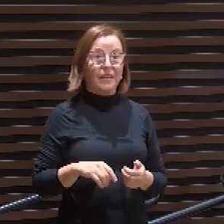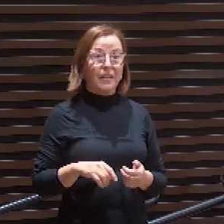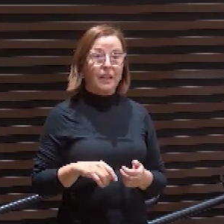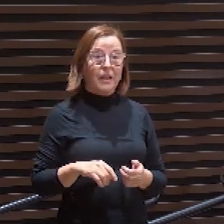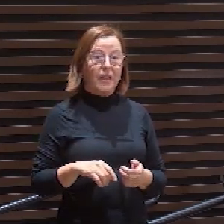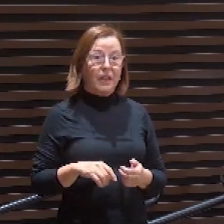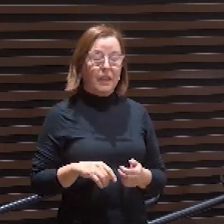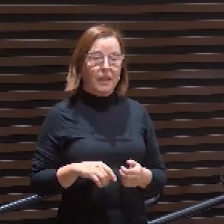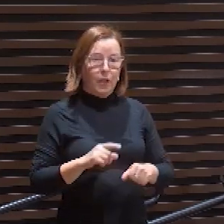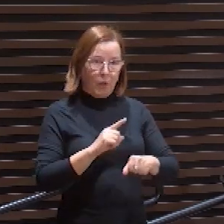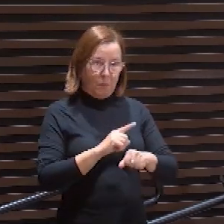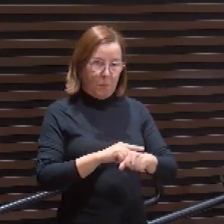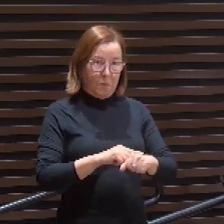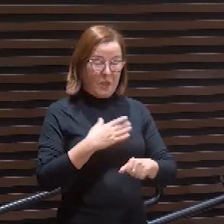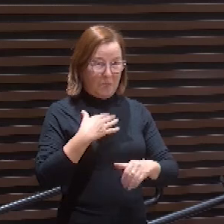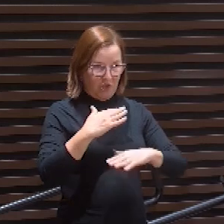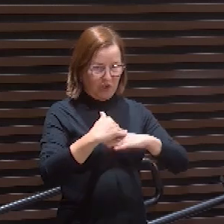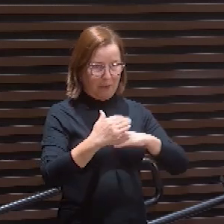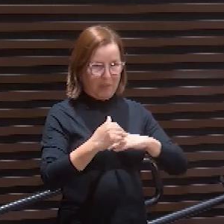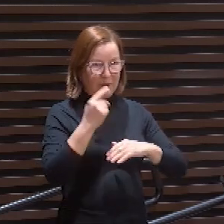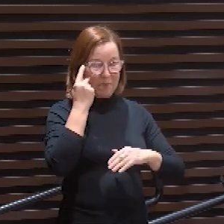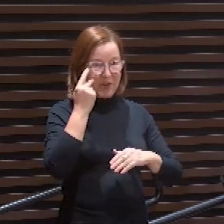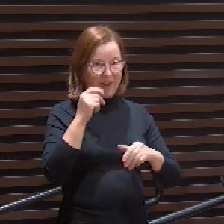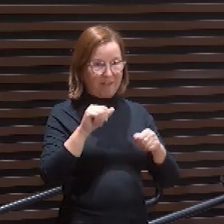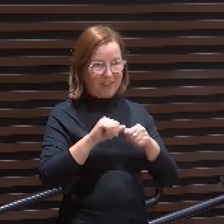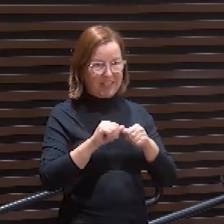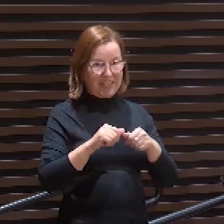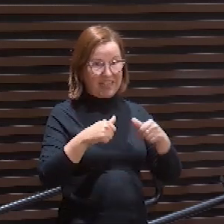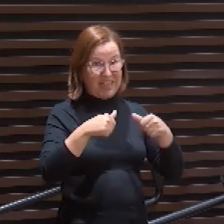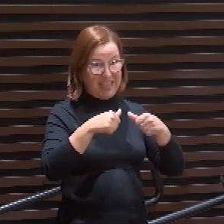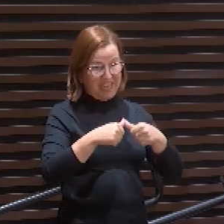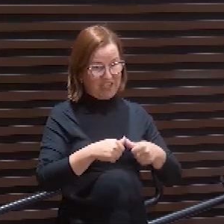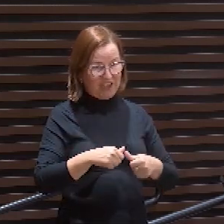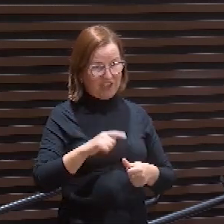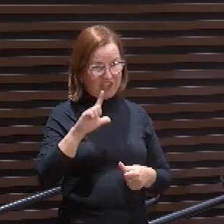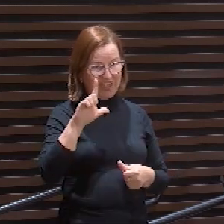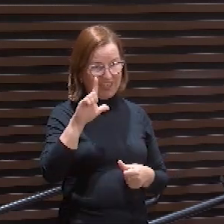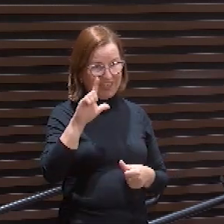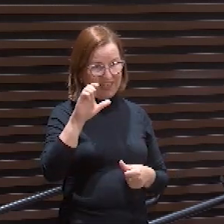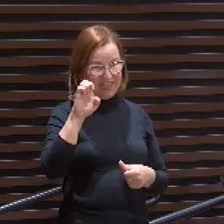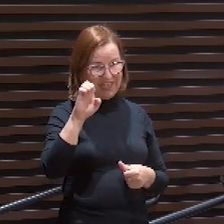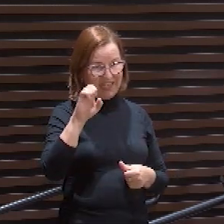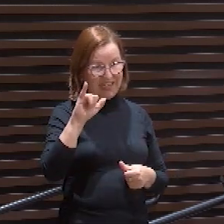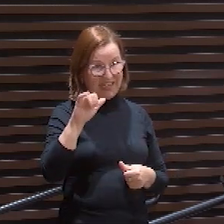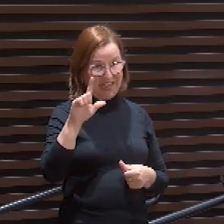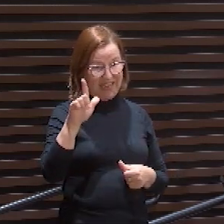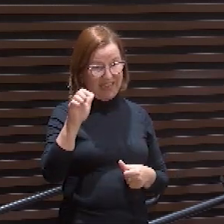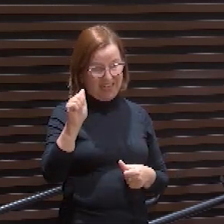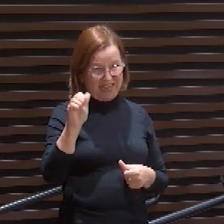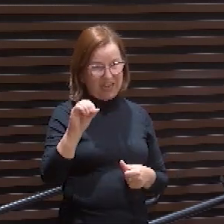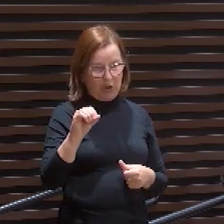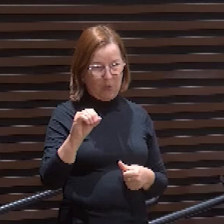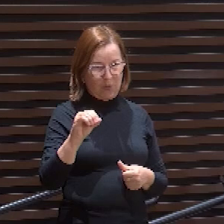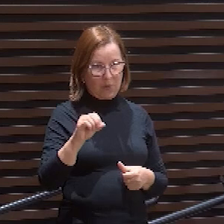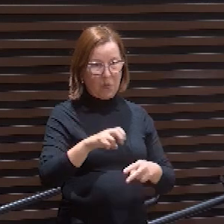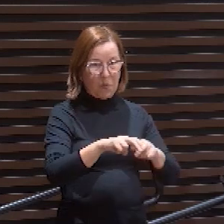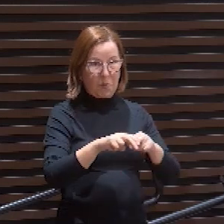Quando me chamaram para fazer esse leilão, havia um segredo estipulado no testamento do antigo